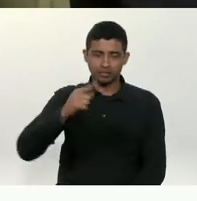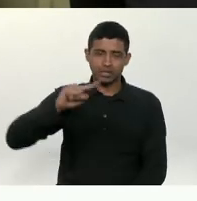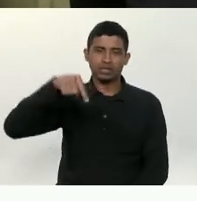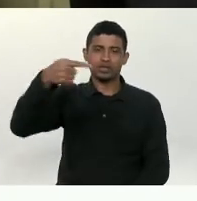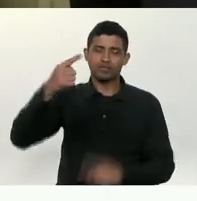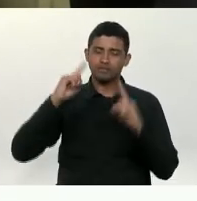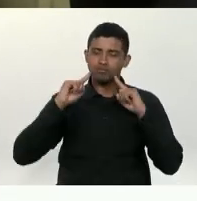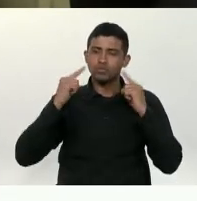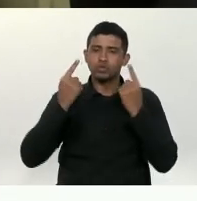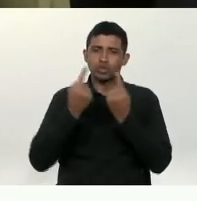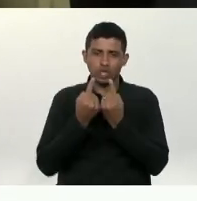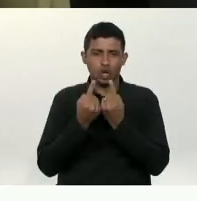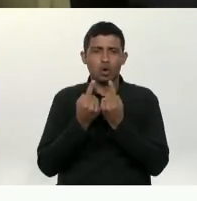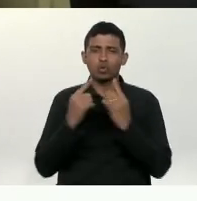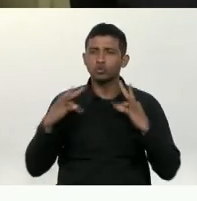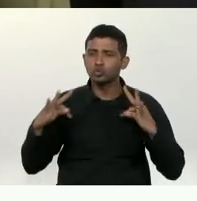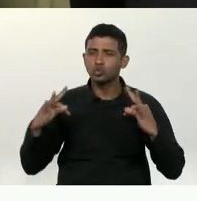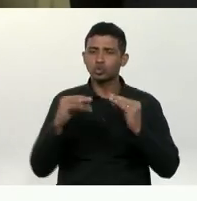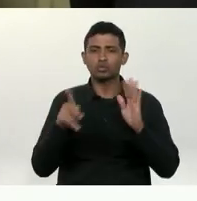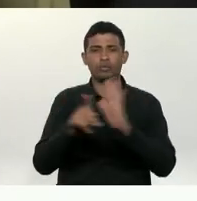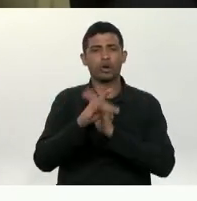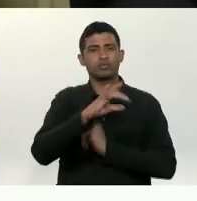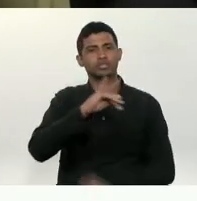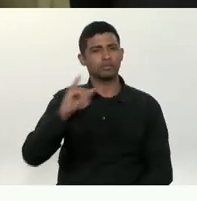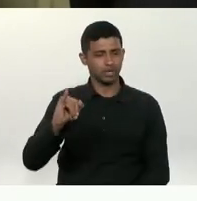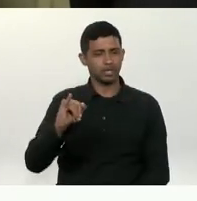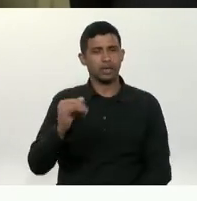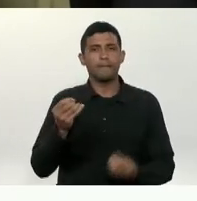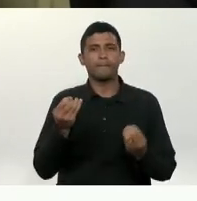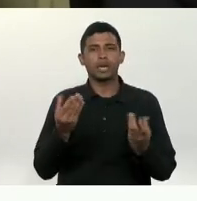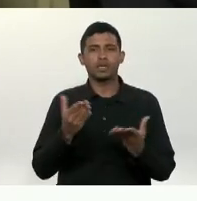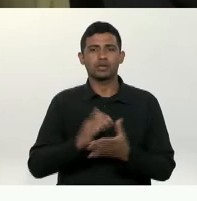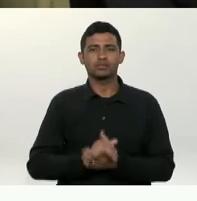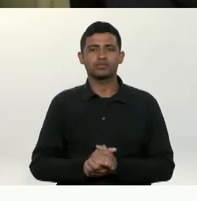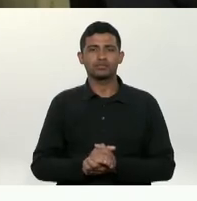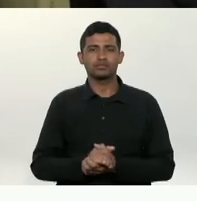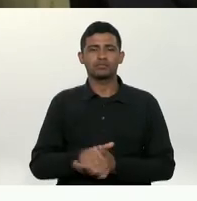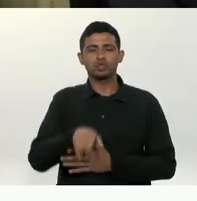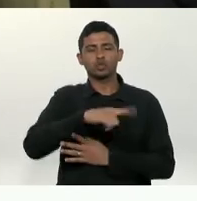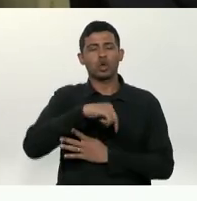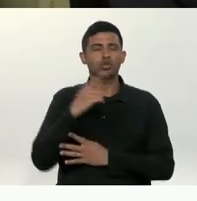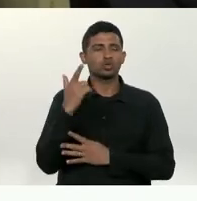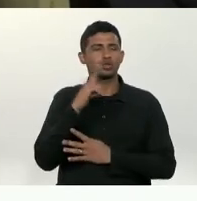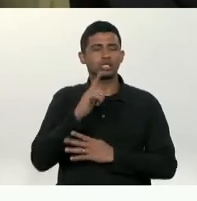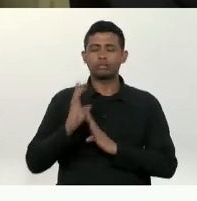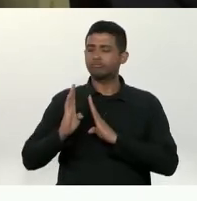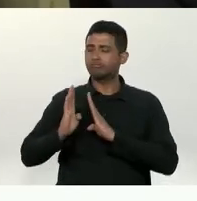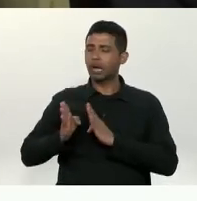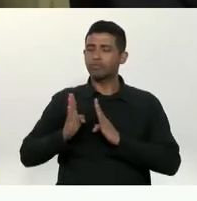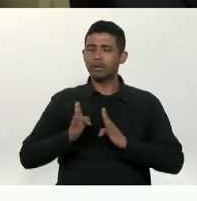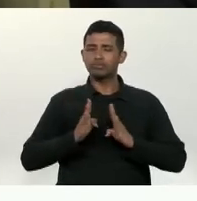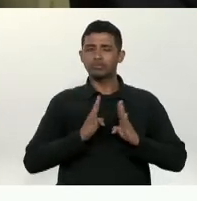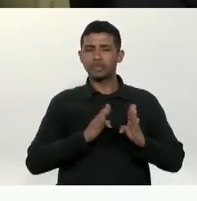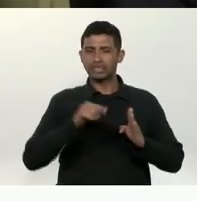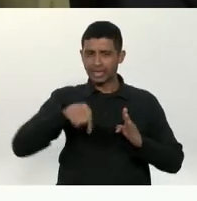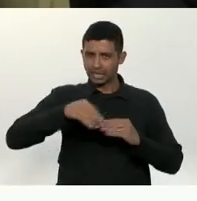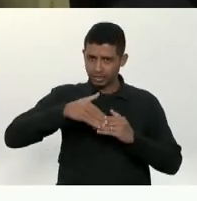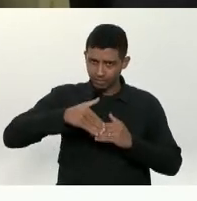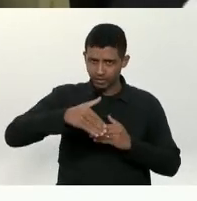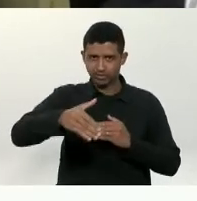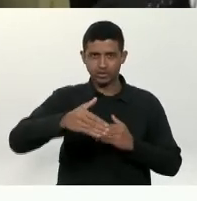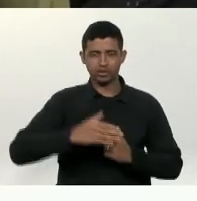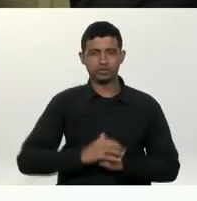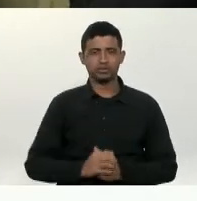uma reunião com todos os membros da CPI, para nós, então, podermos organizar daqui por diante,